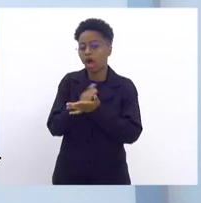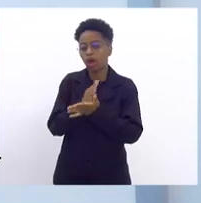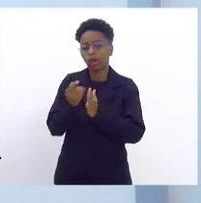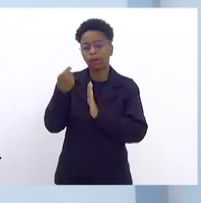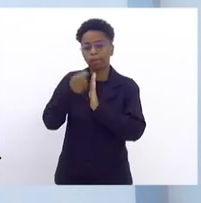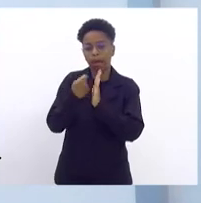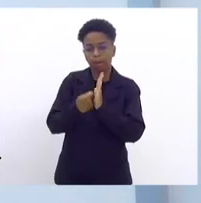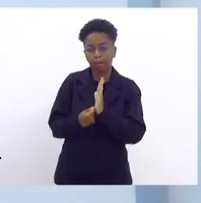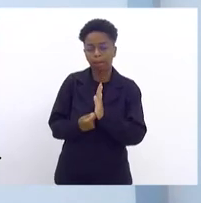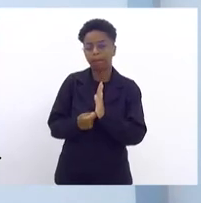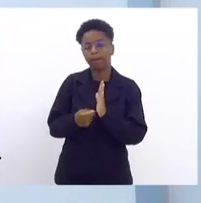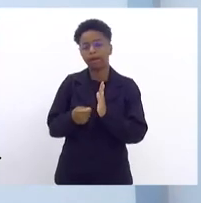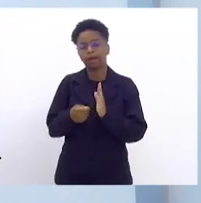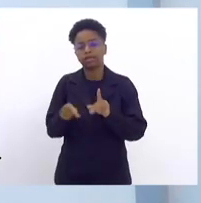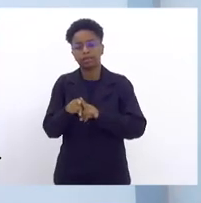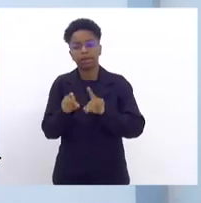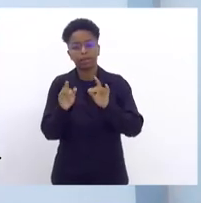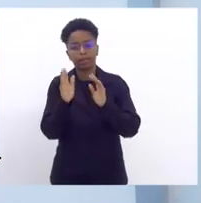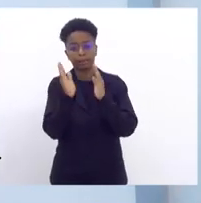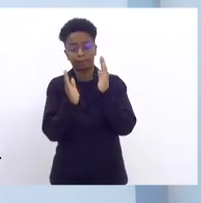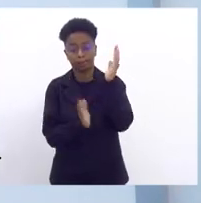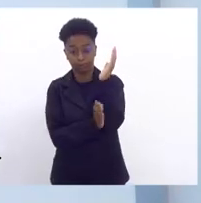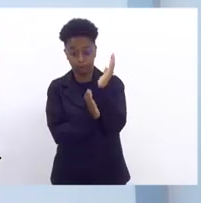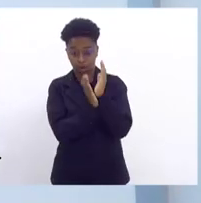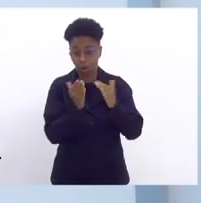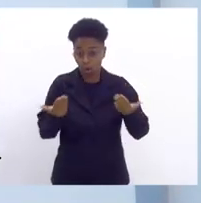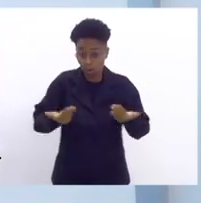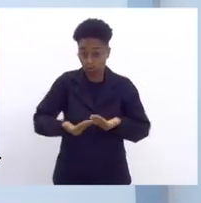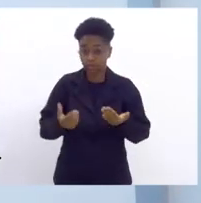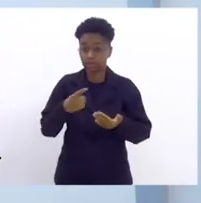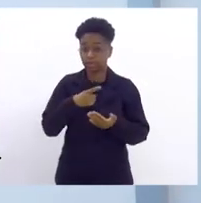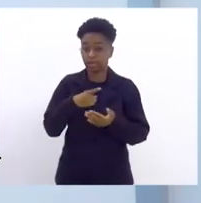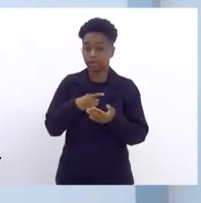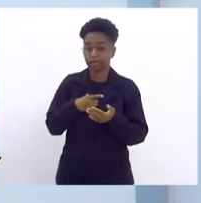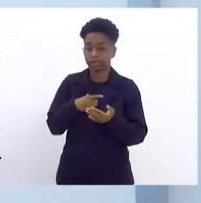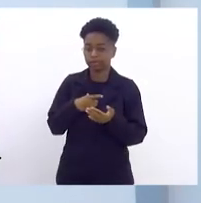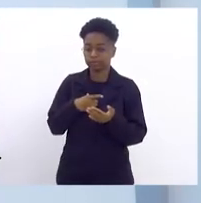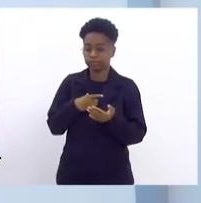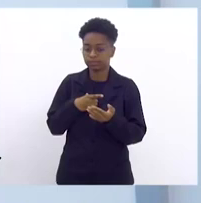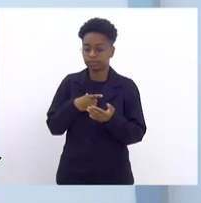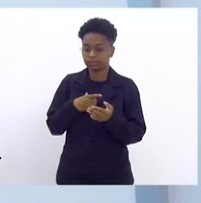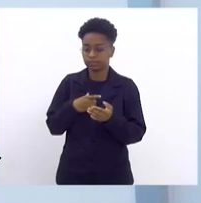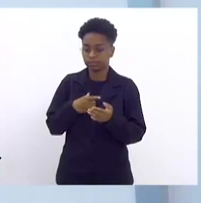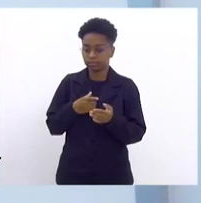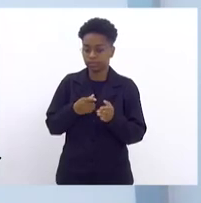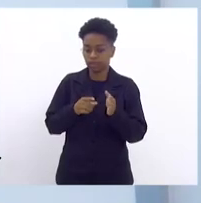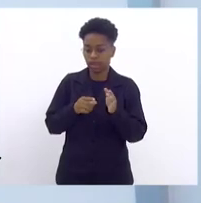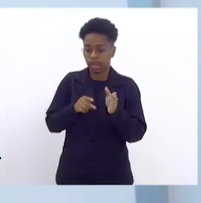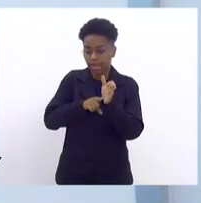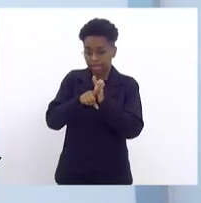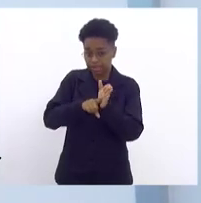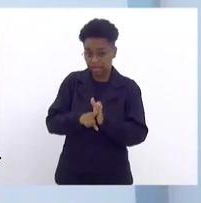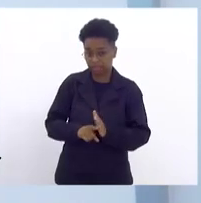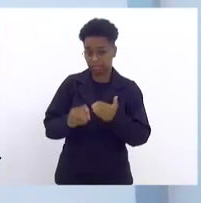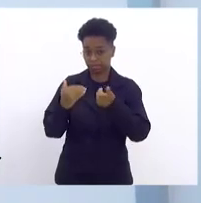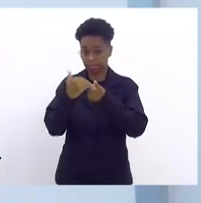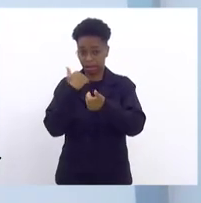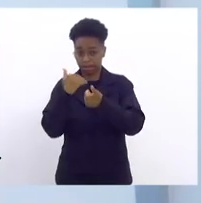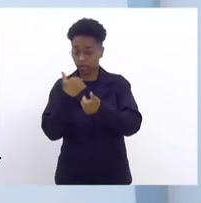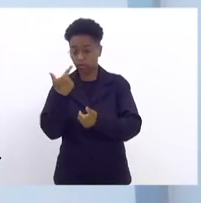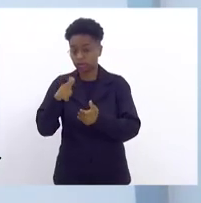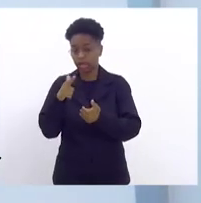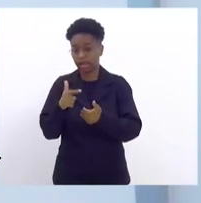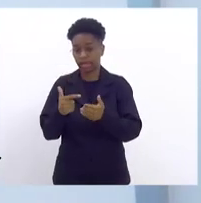burocracias né hoje nós temos os norteadores né não existe nenhum exame gente não existe nenhum marcador